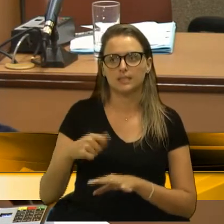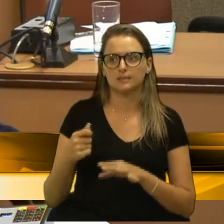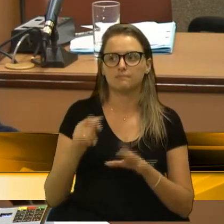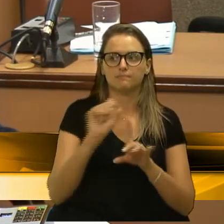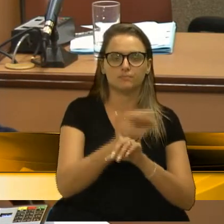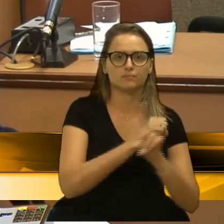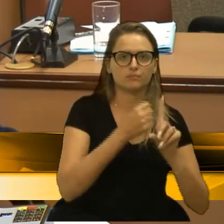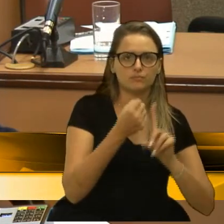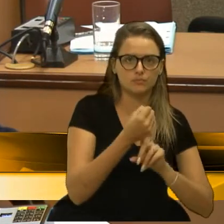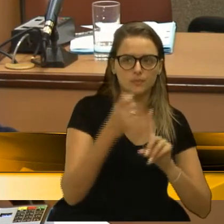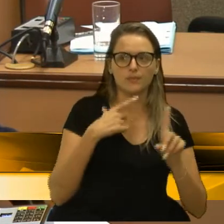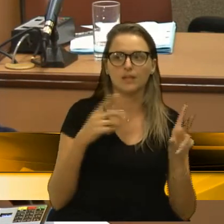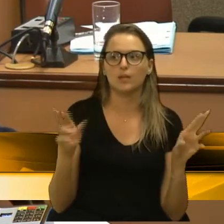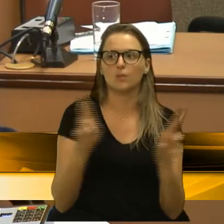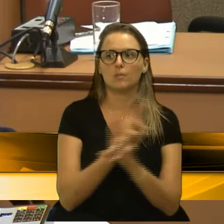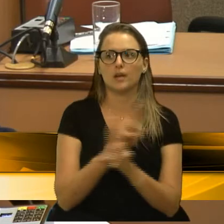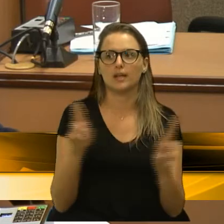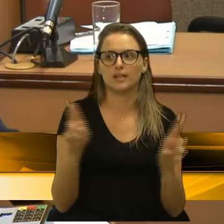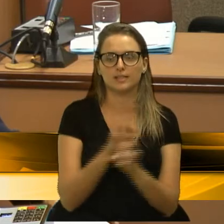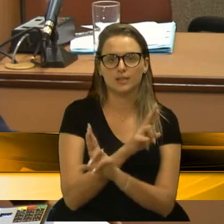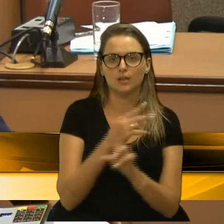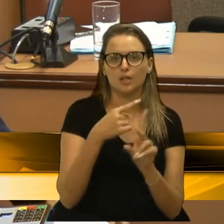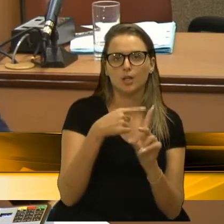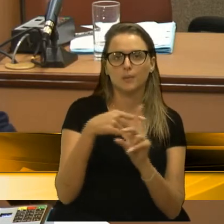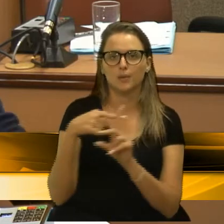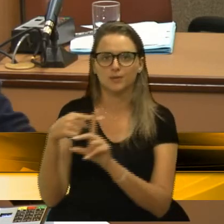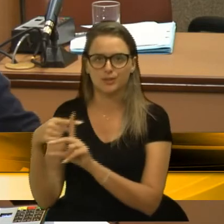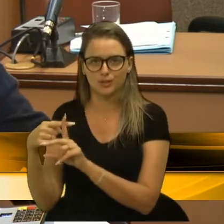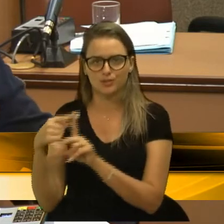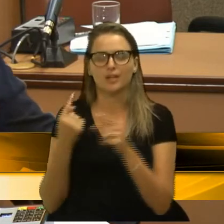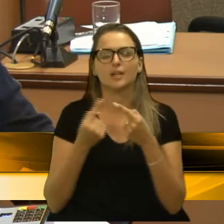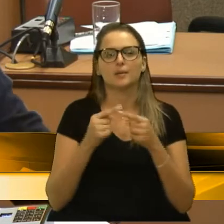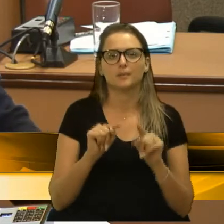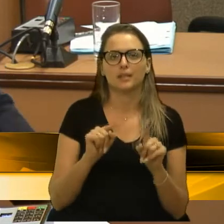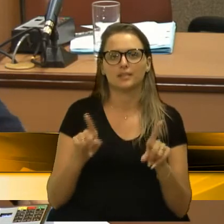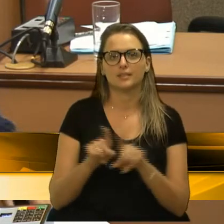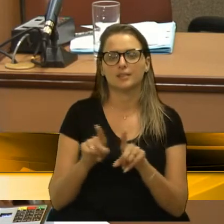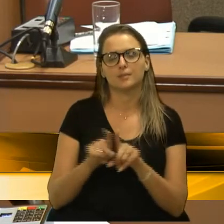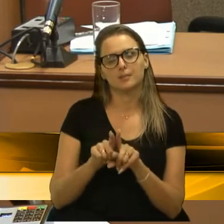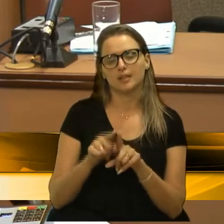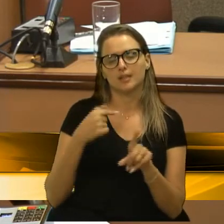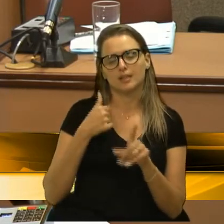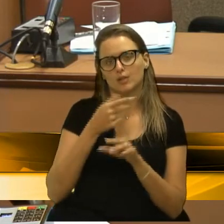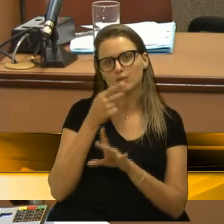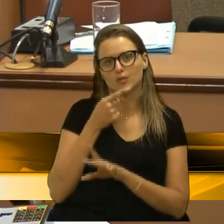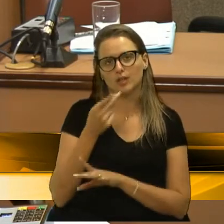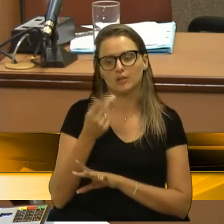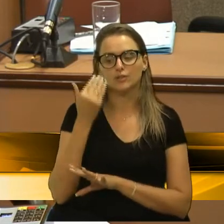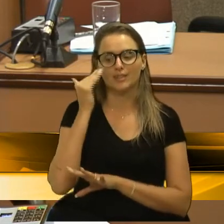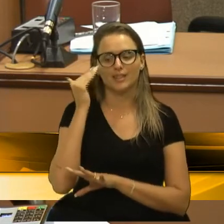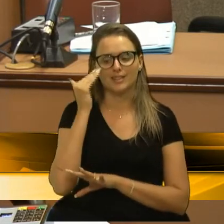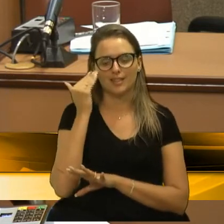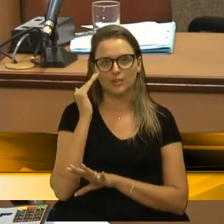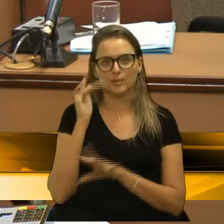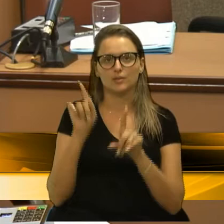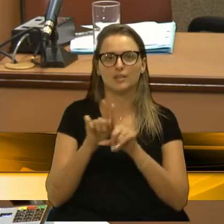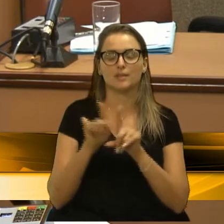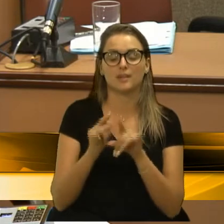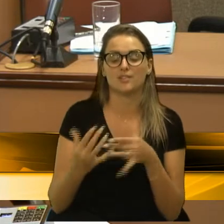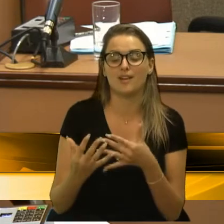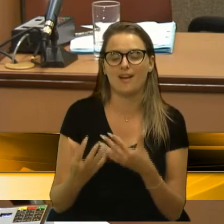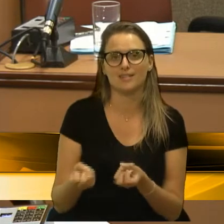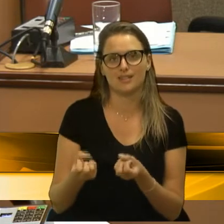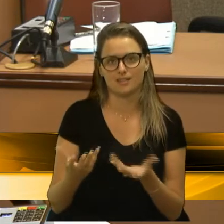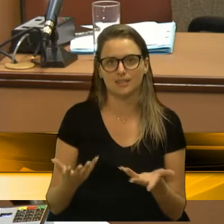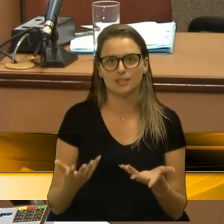sociedade, estabelecer relações positivas, mas principalmente, vereador Edson, diria, de compreensão e de muita tolerância. Eu acho que são